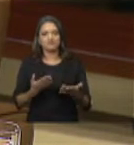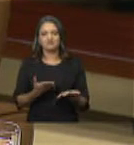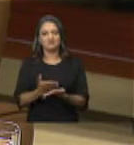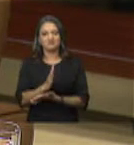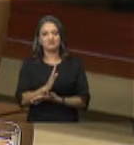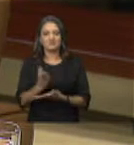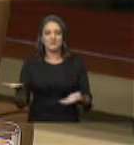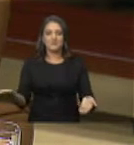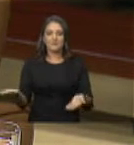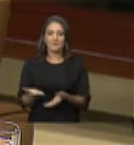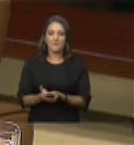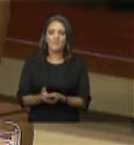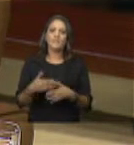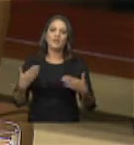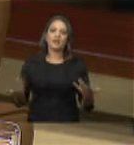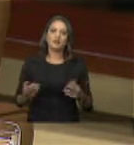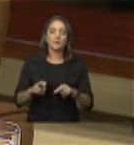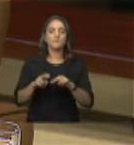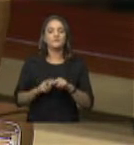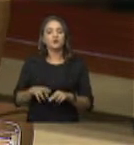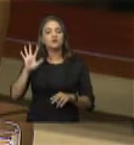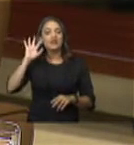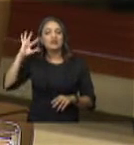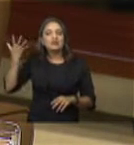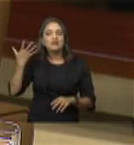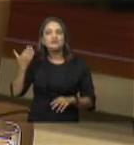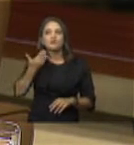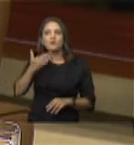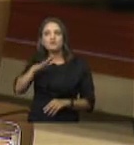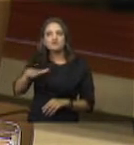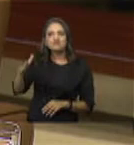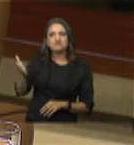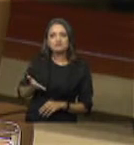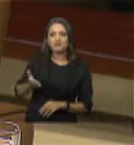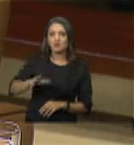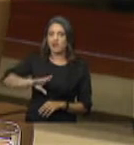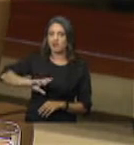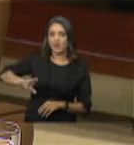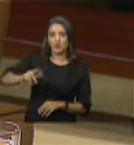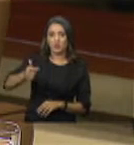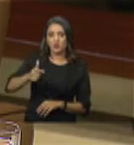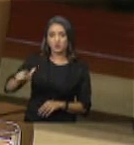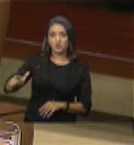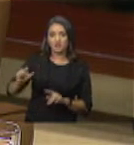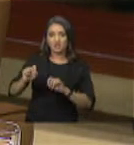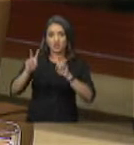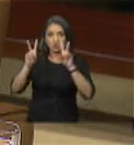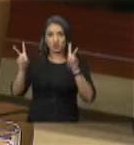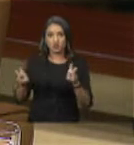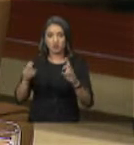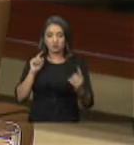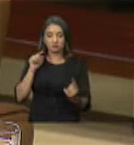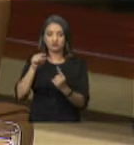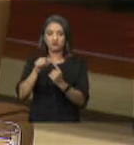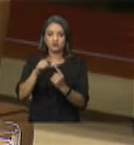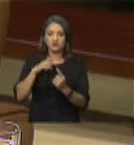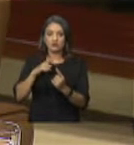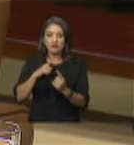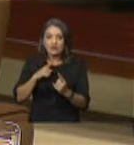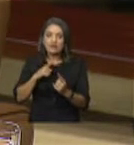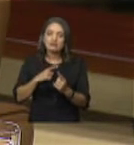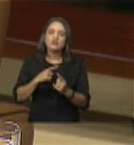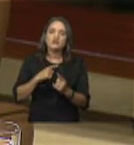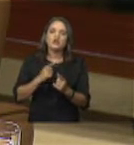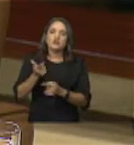é de se concluir portanto que a decisão rescindenda não tratou da questão objeção de repetição de indébio